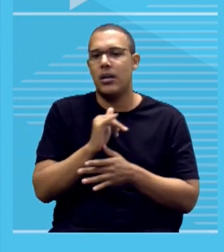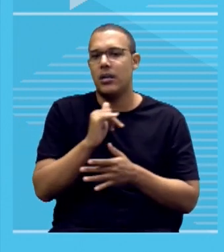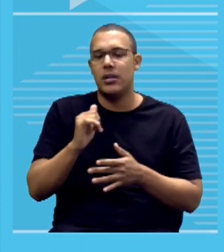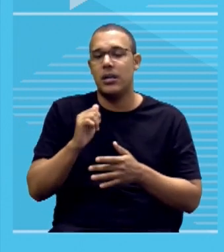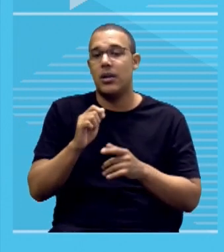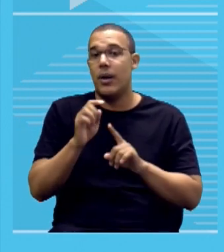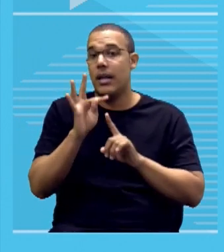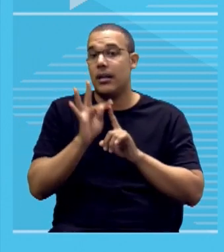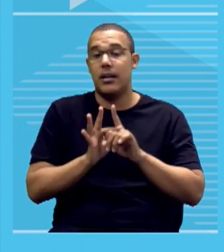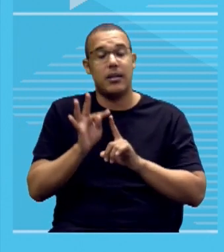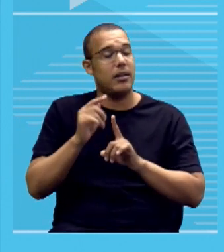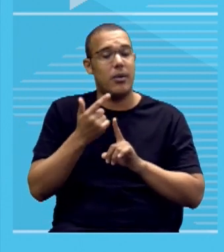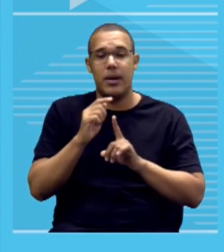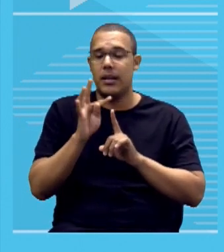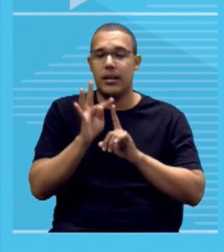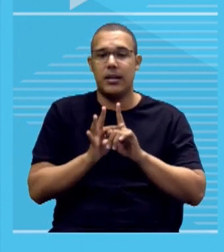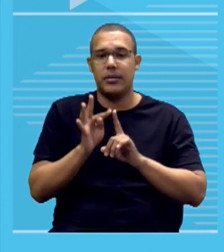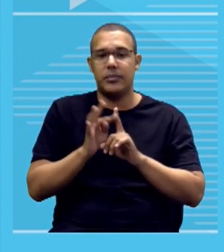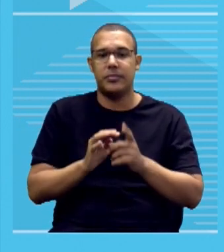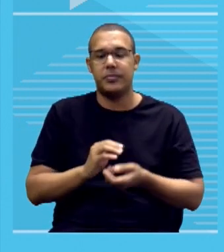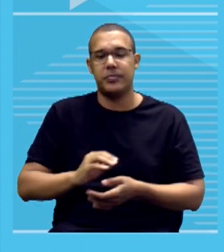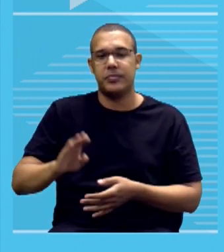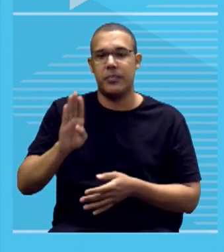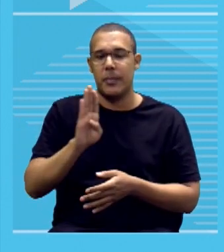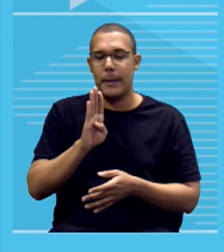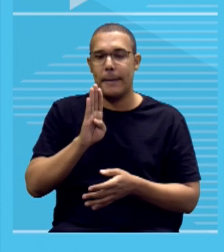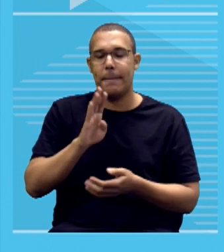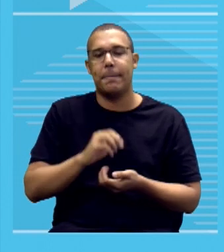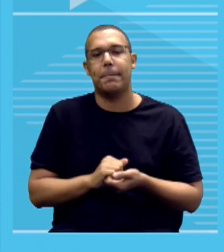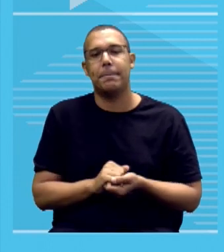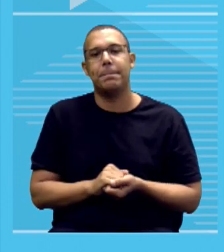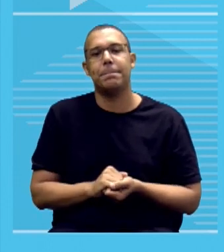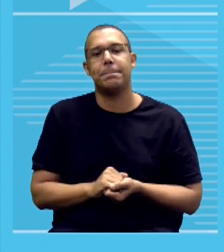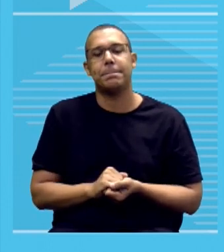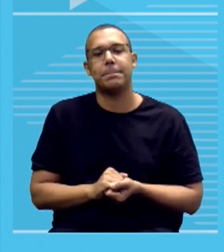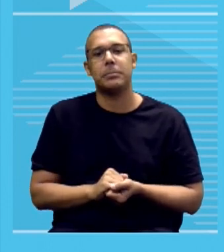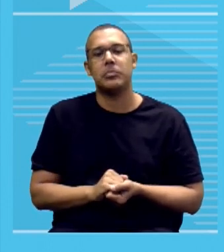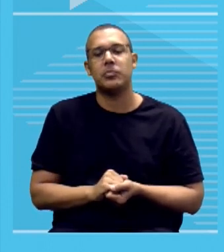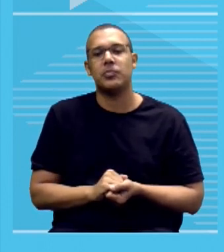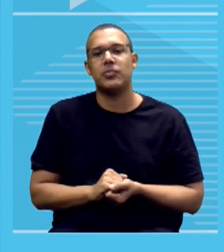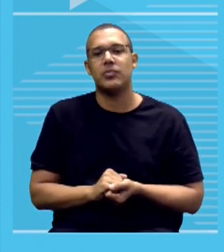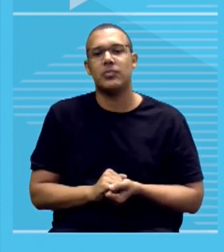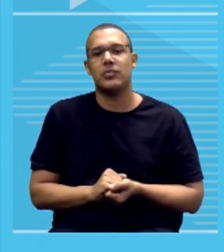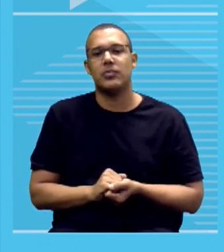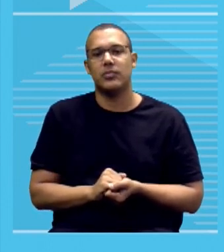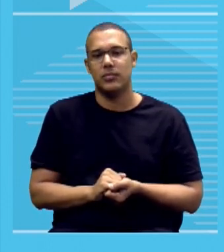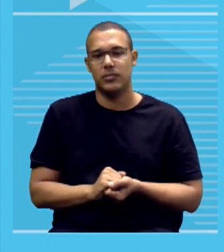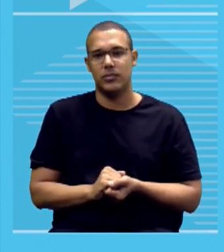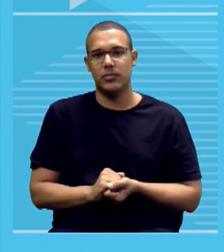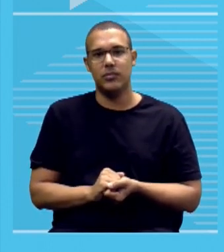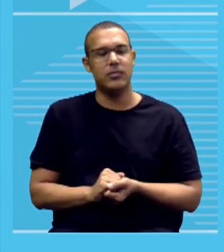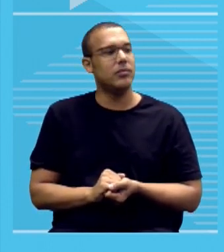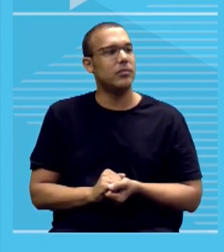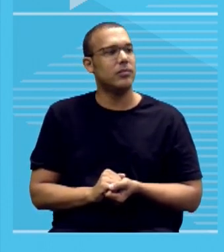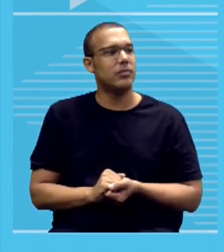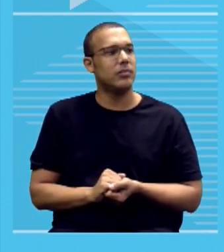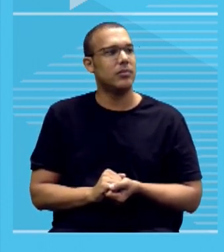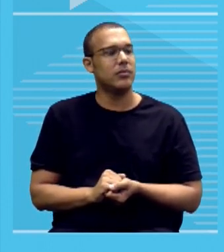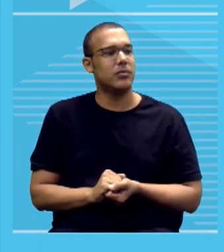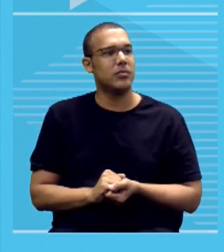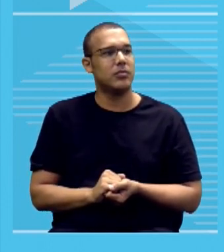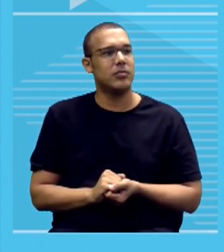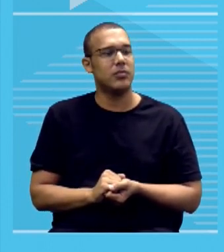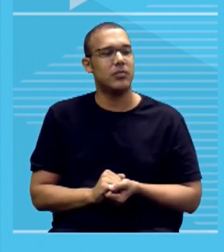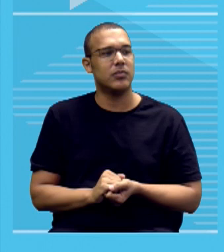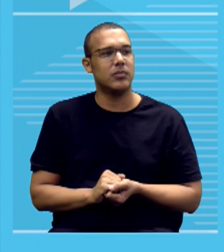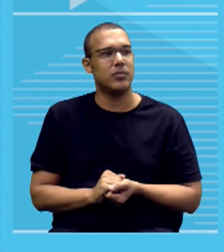térmica. B. A potência dissipada por um receptor é fruto do produto da resistência interna pelo